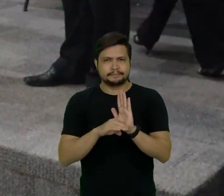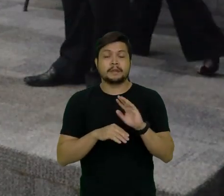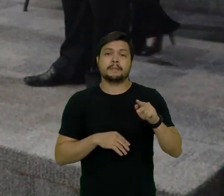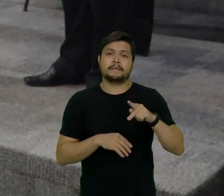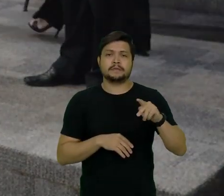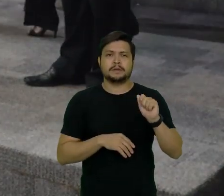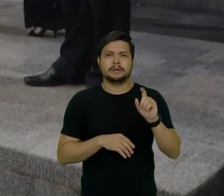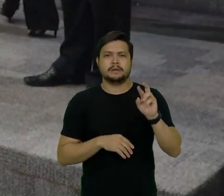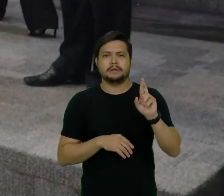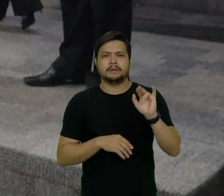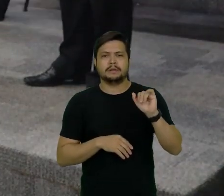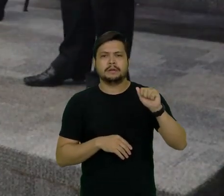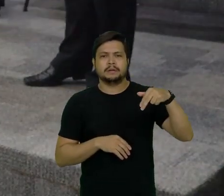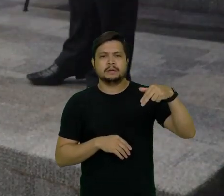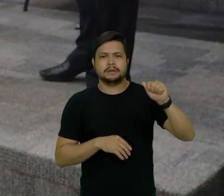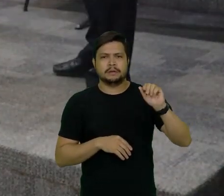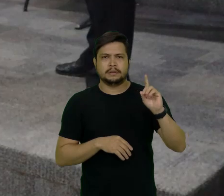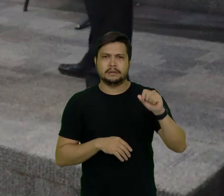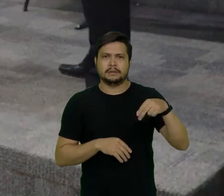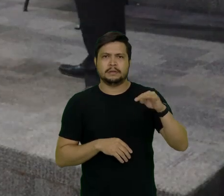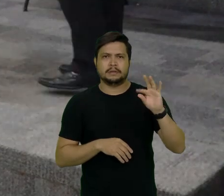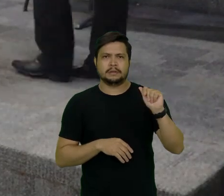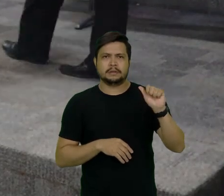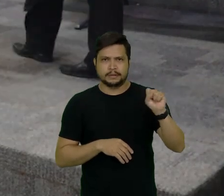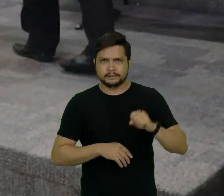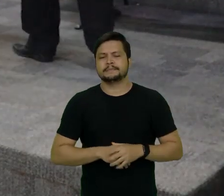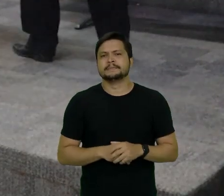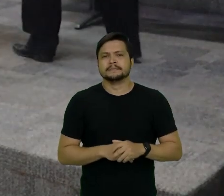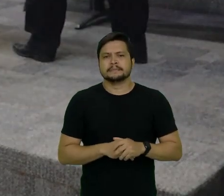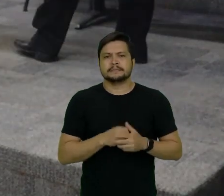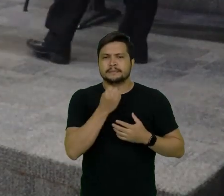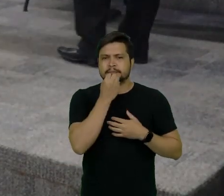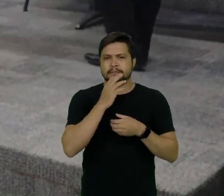geral do evento, professora doutora Adriana Dantas Palmieri Borja.